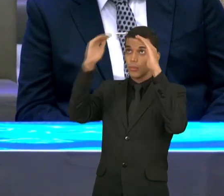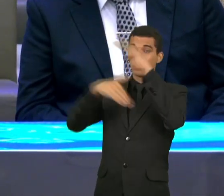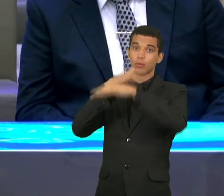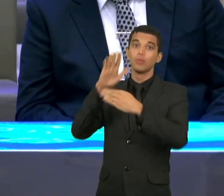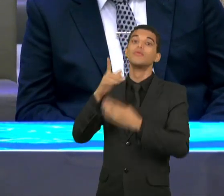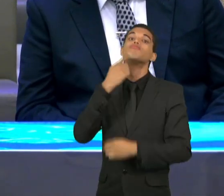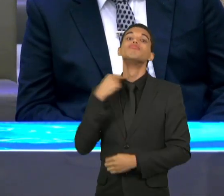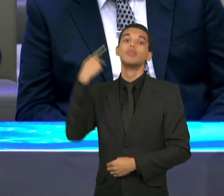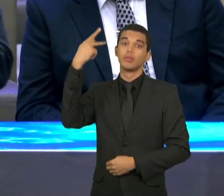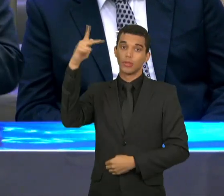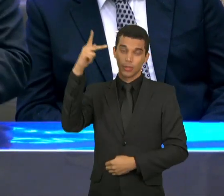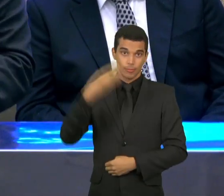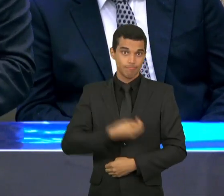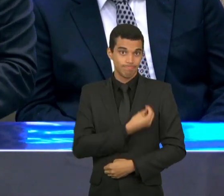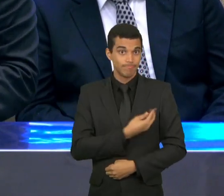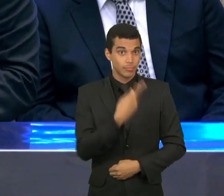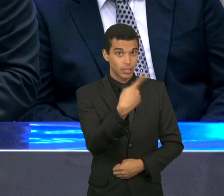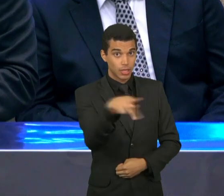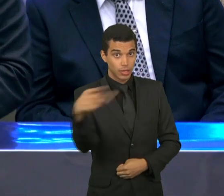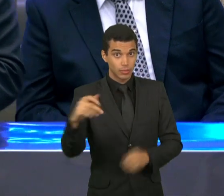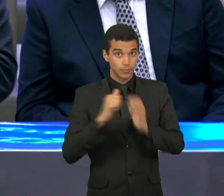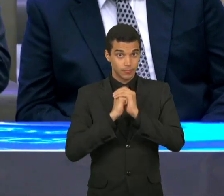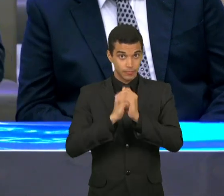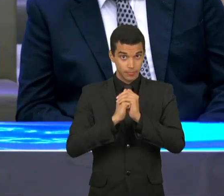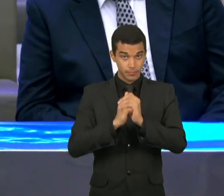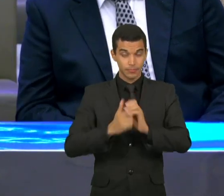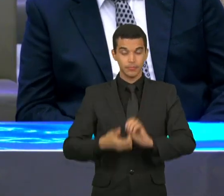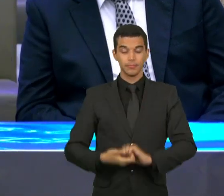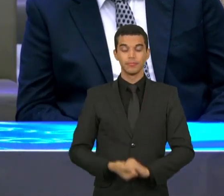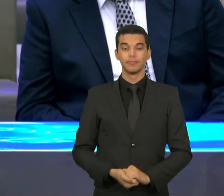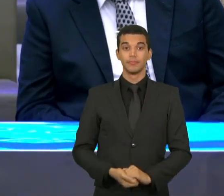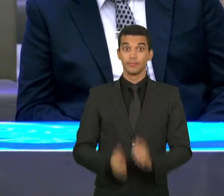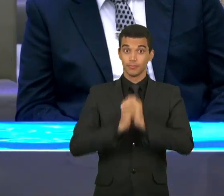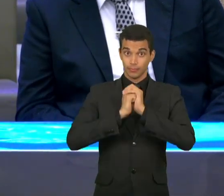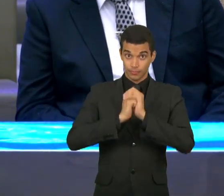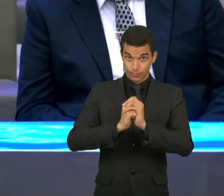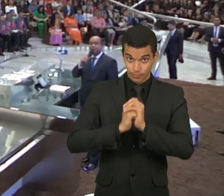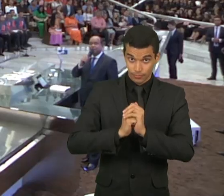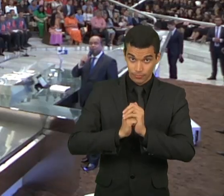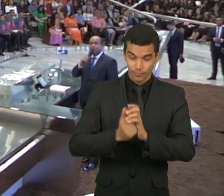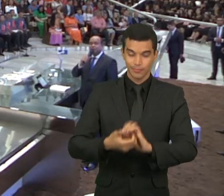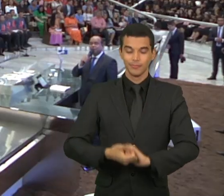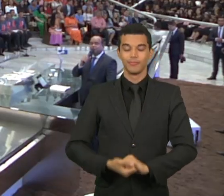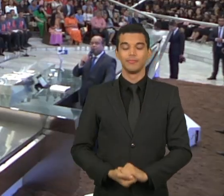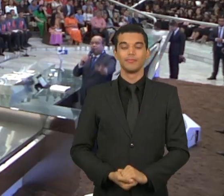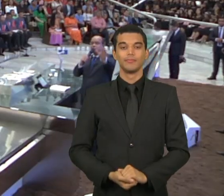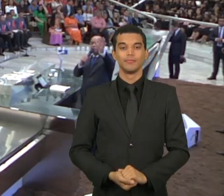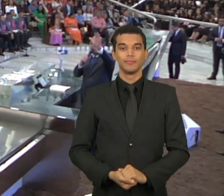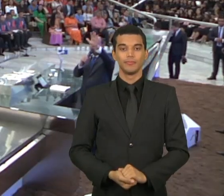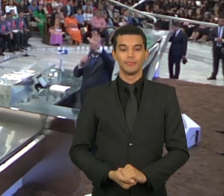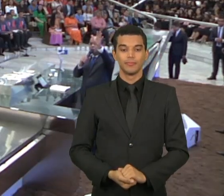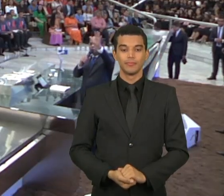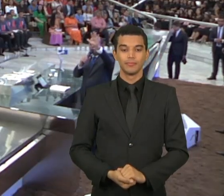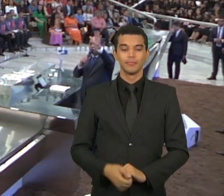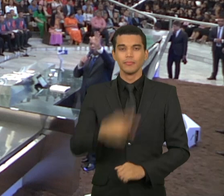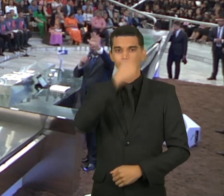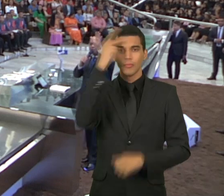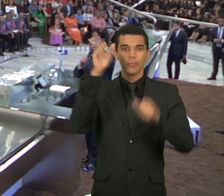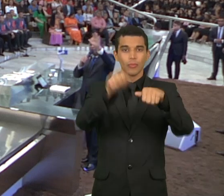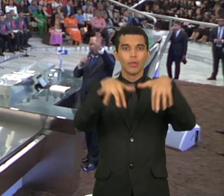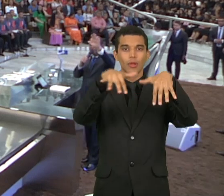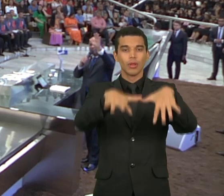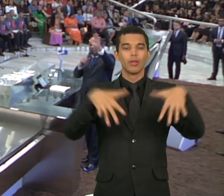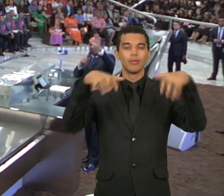na vossa vida. Quem diz amém? Amém. Quem diz amém? Amém. Quem está lá em cima, está me ouvindo?